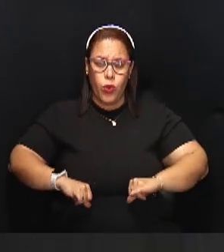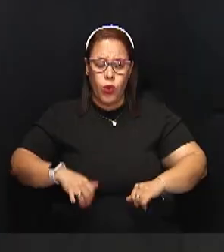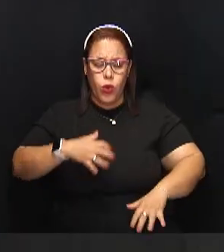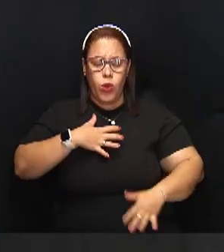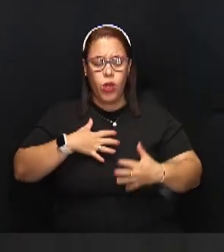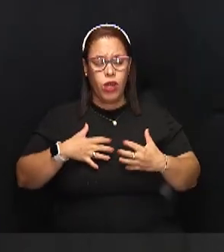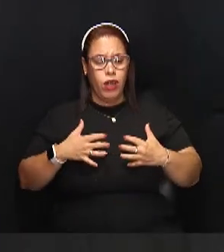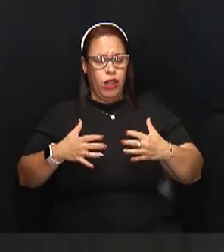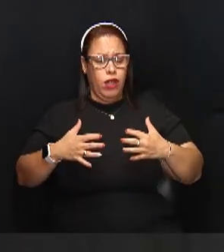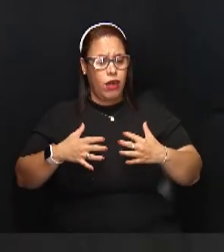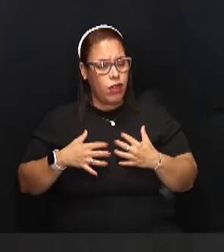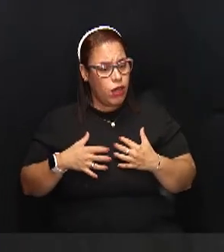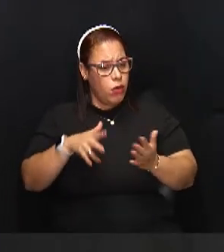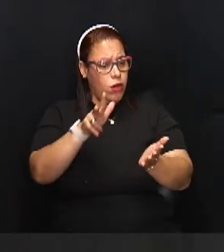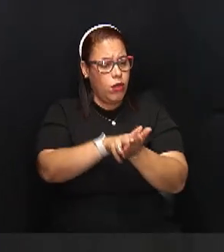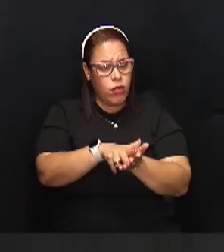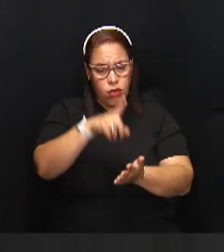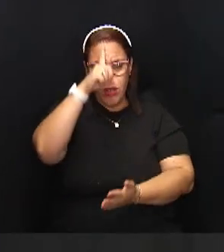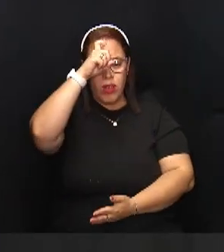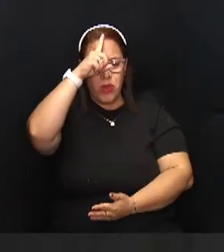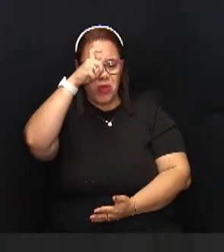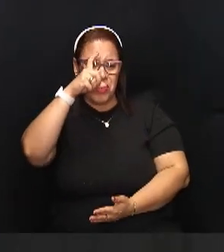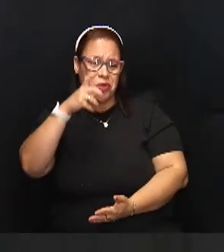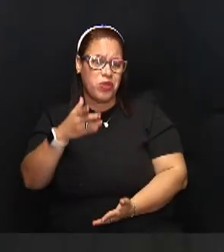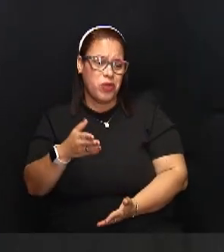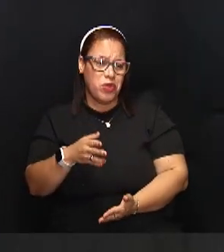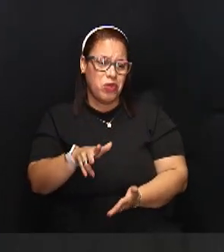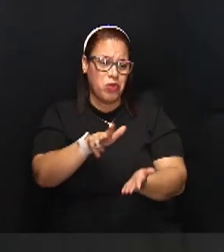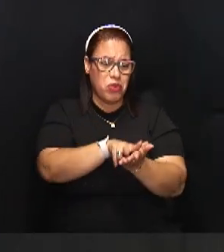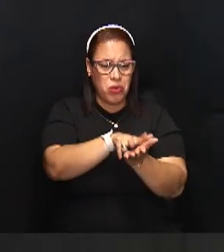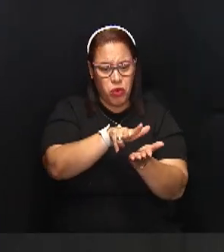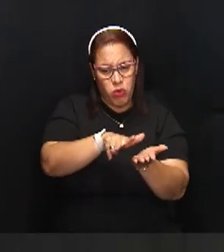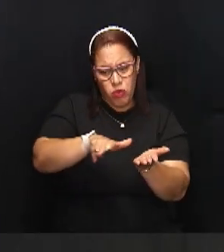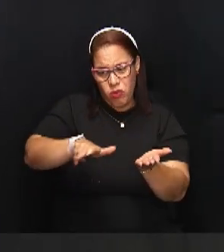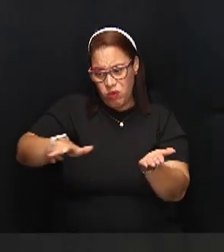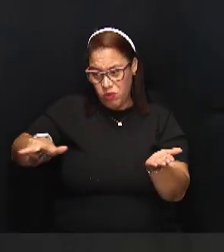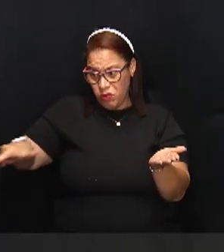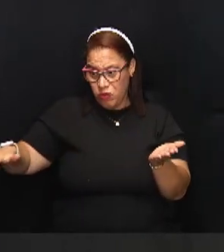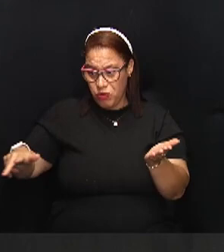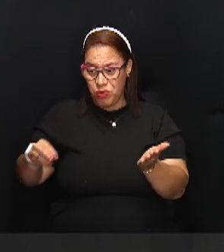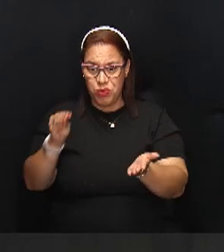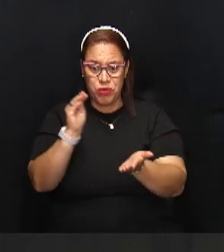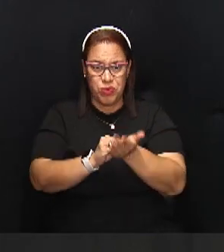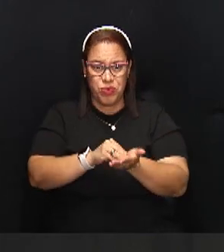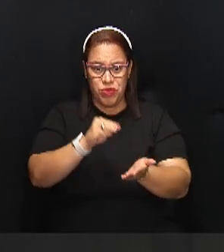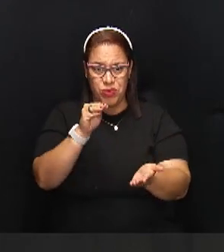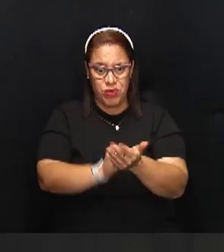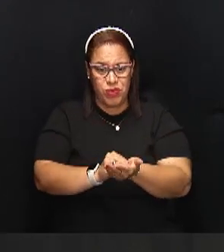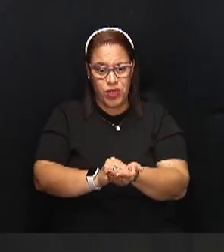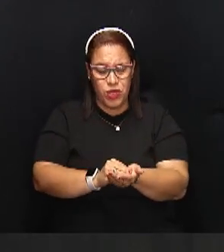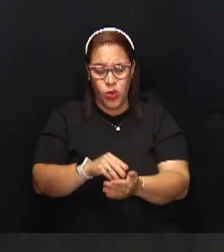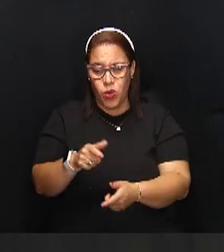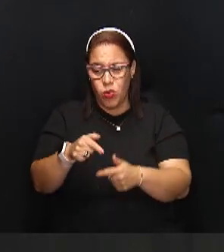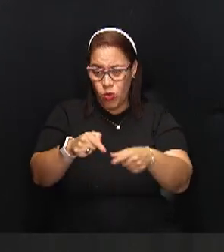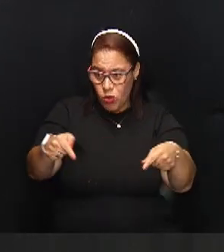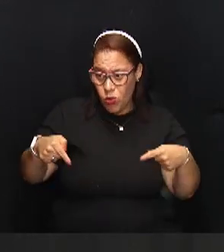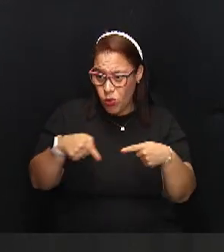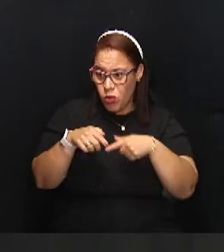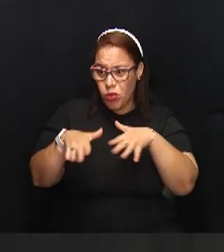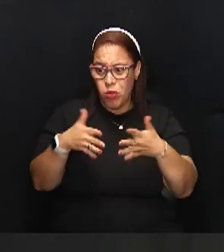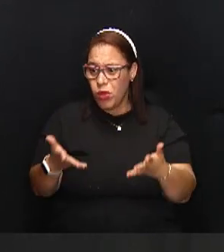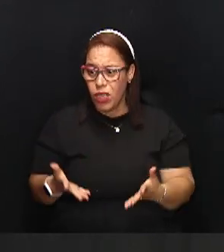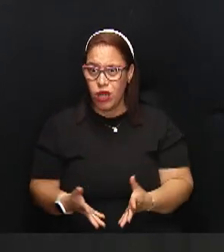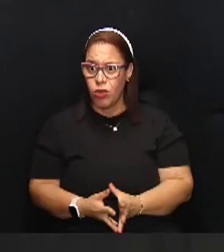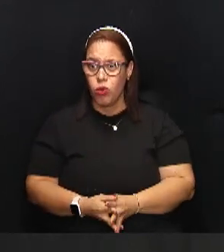que tivesse que ser entubado, o número de leitos ele se tornou insuficiente para a demanda. Sim. Nós tínhamos